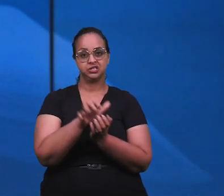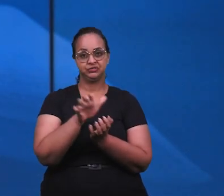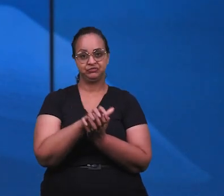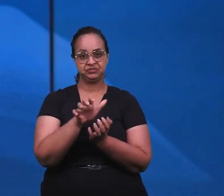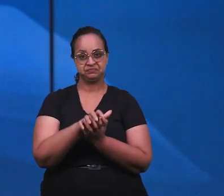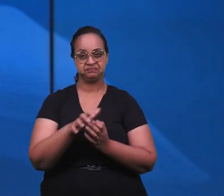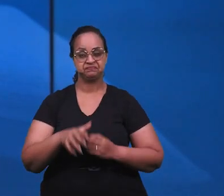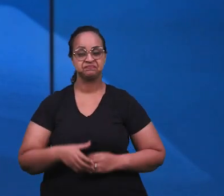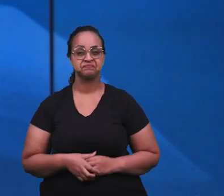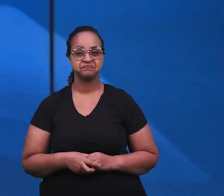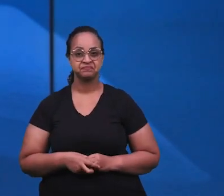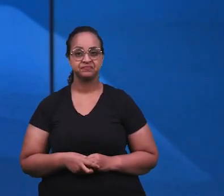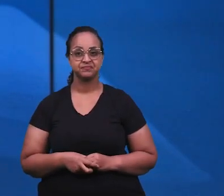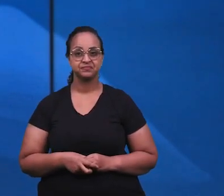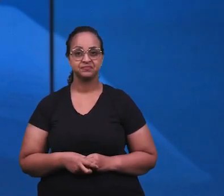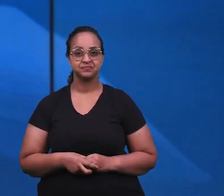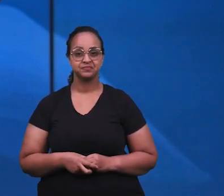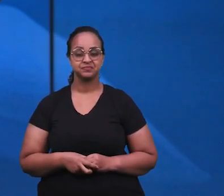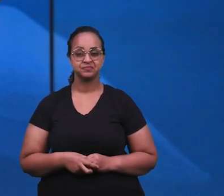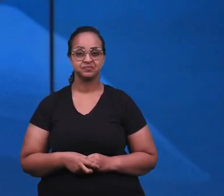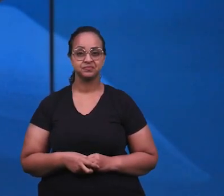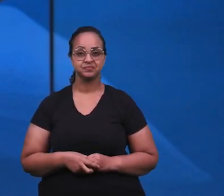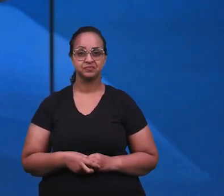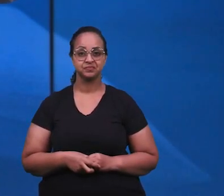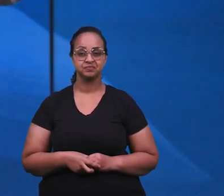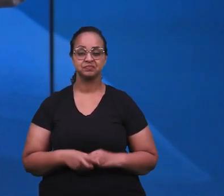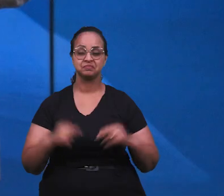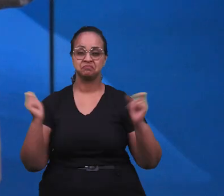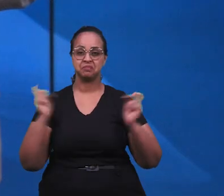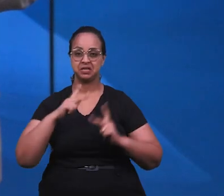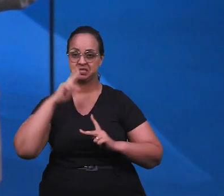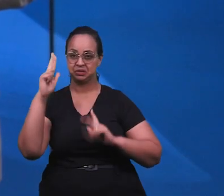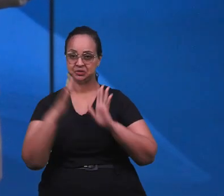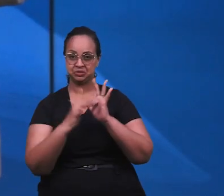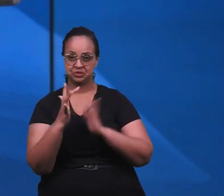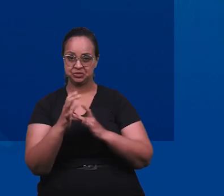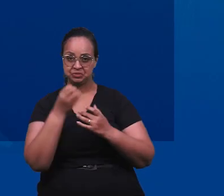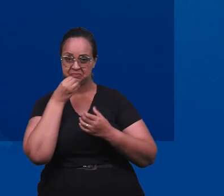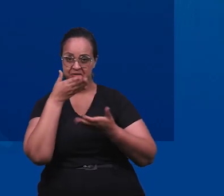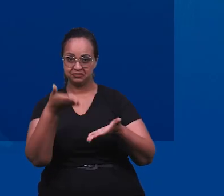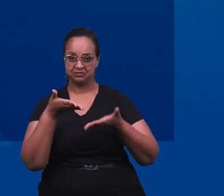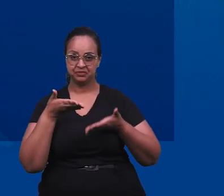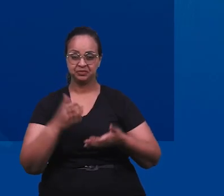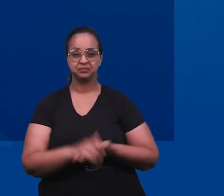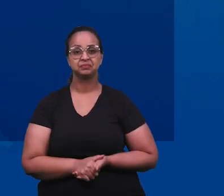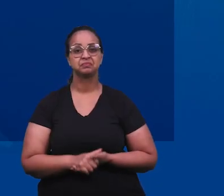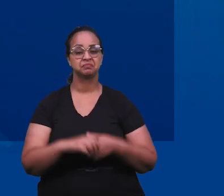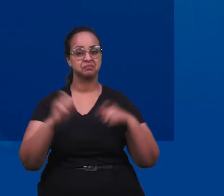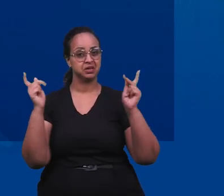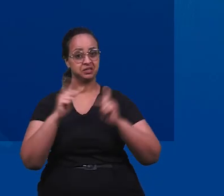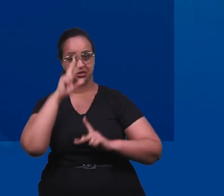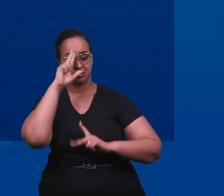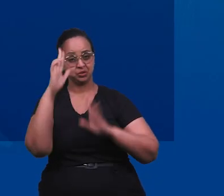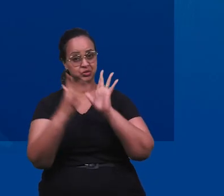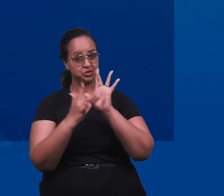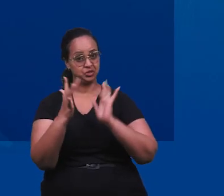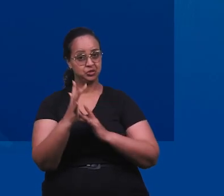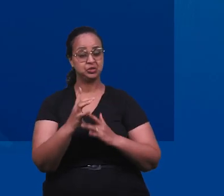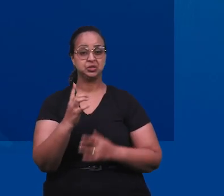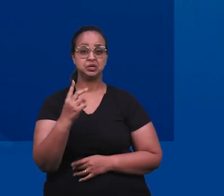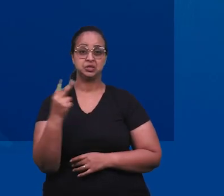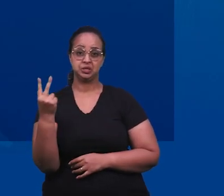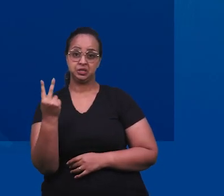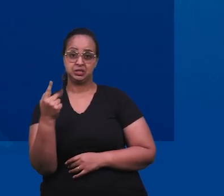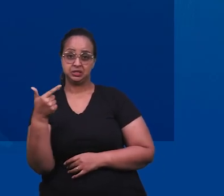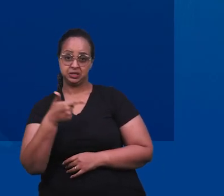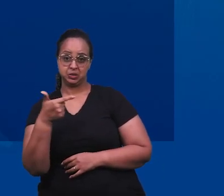jovens da nossa igreja lá em Recife, do estado de Pernambuco. Hugo, a paz do Senhor, muito bem-vindo. A paz do Senhor, irmãos. Respondendo a segunda